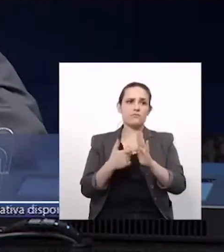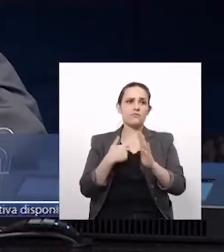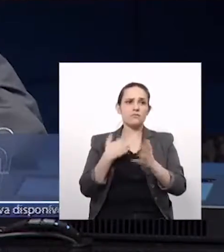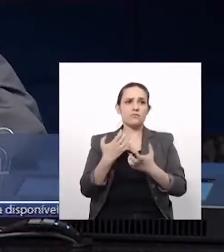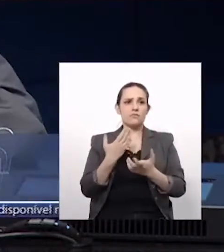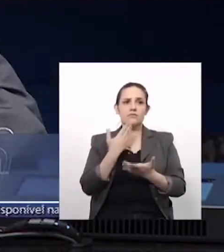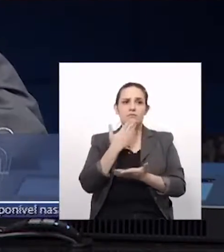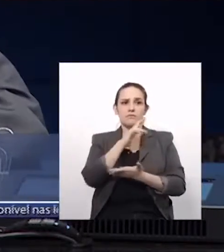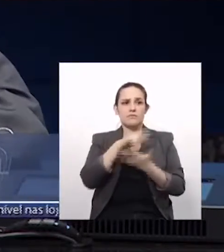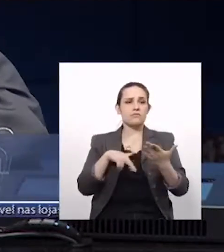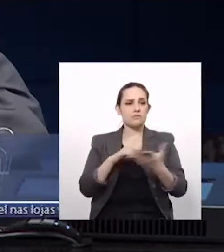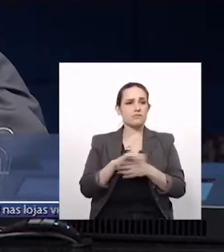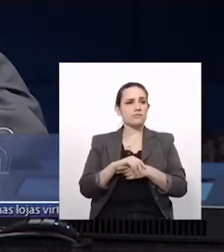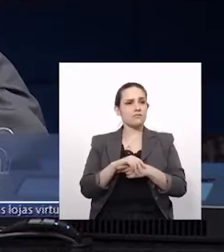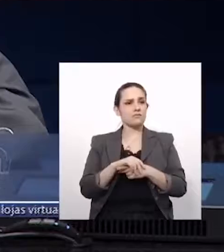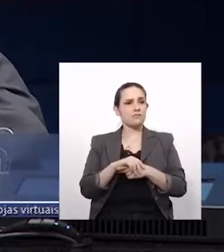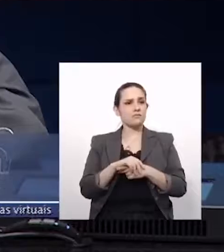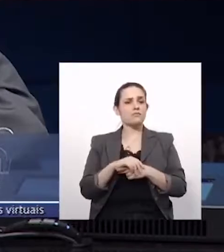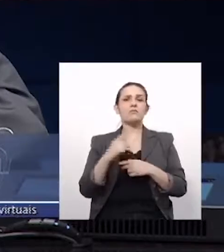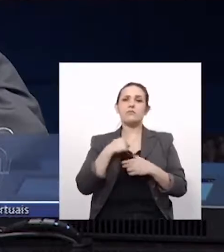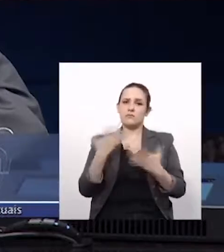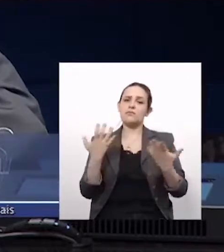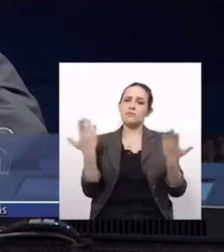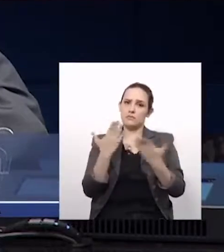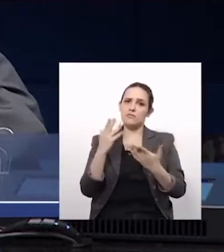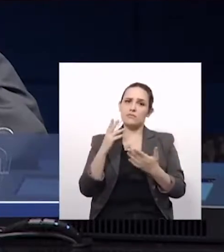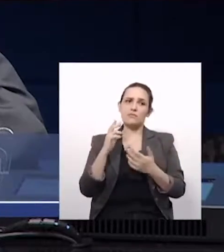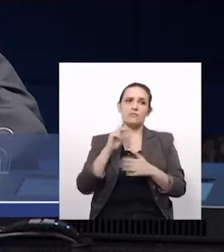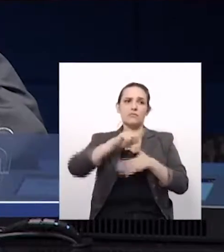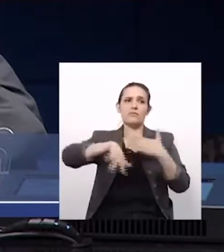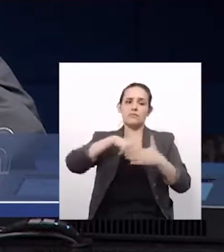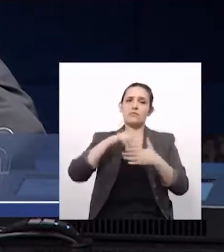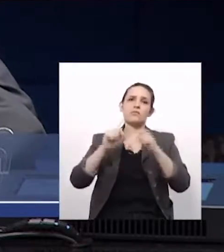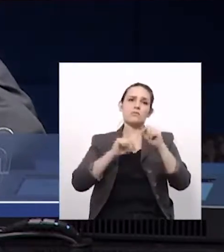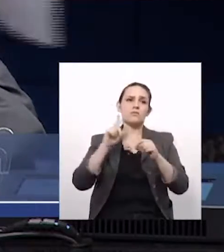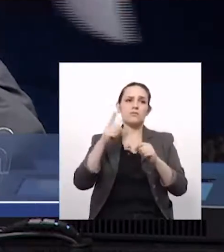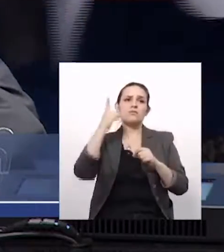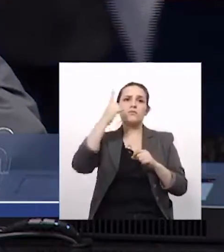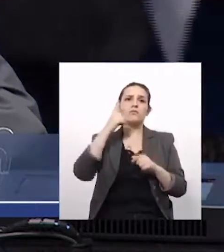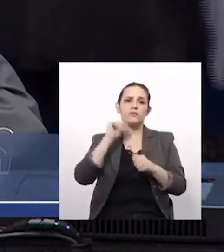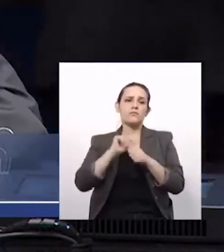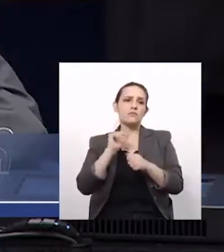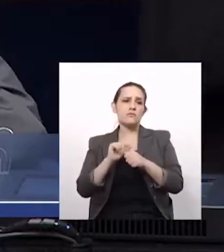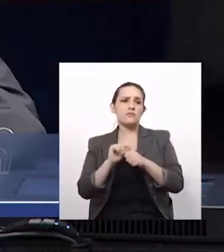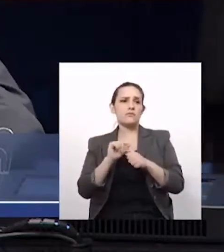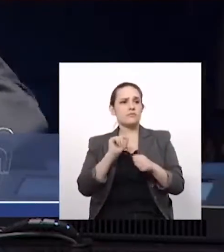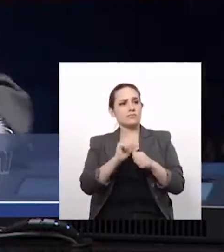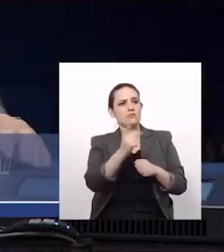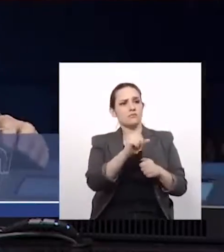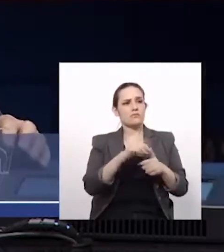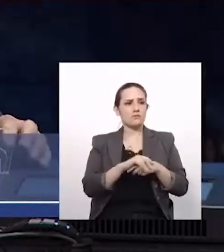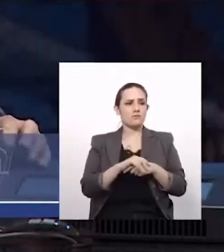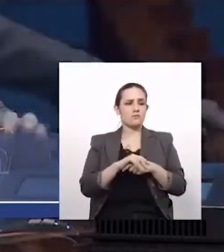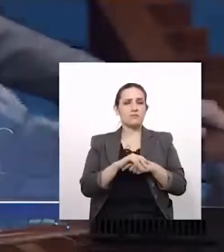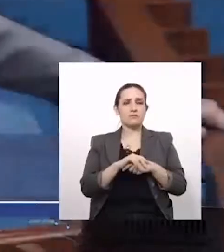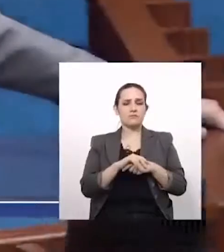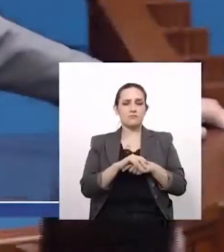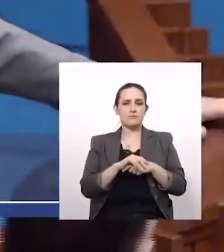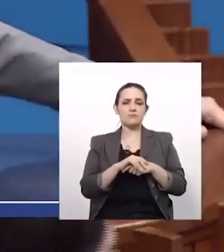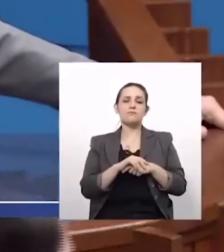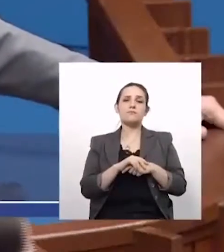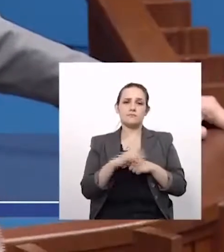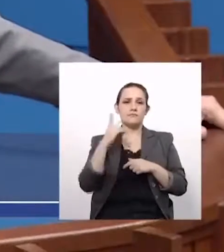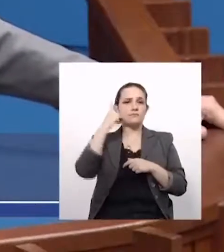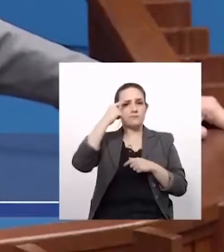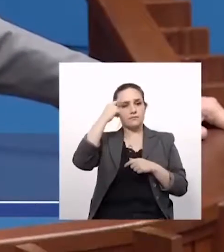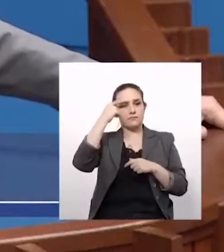requerimento a ele, para ele vir aqui na tribuna explicar o que o deputado faz que ele não faz. Muito obrigado pela parte. Deputado Zé Teixeira,